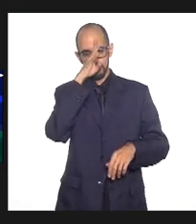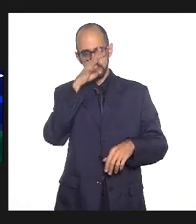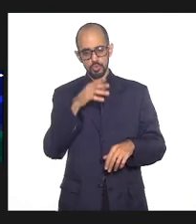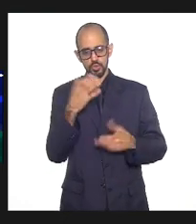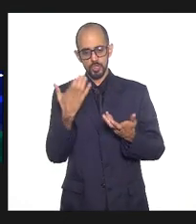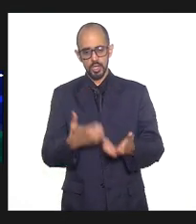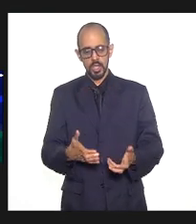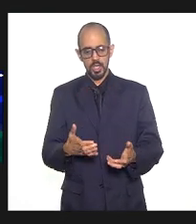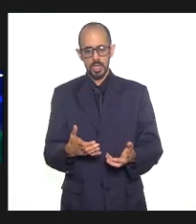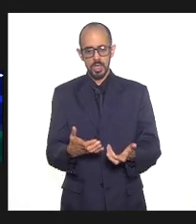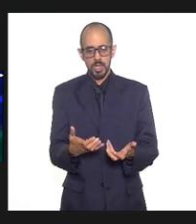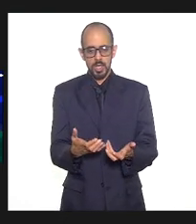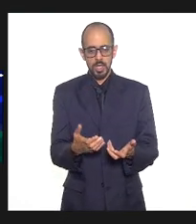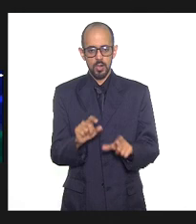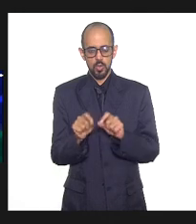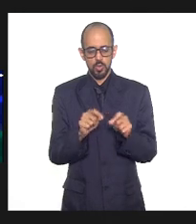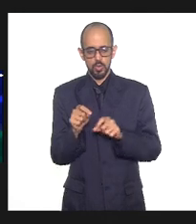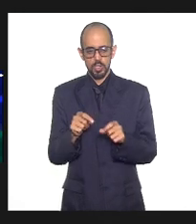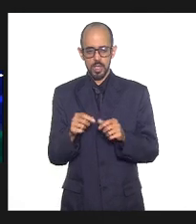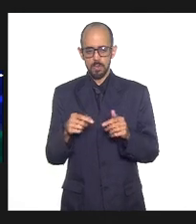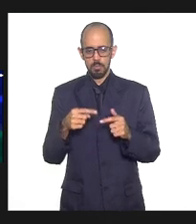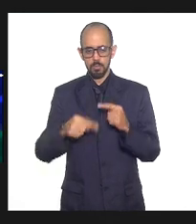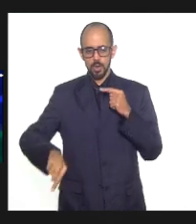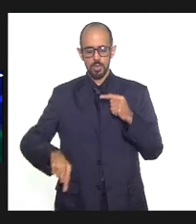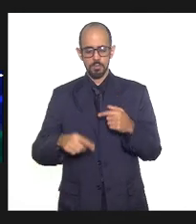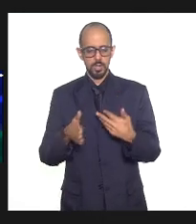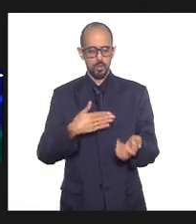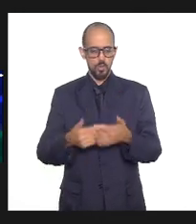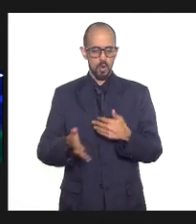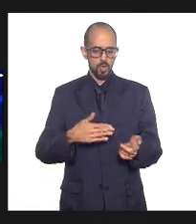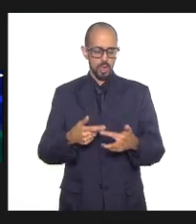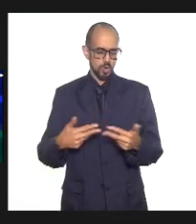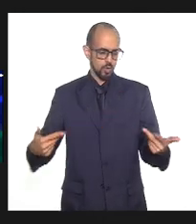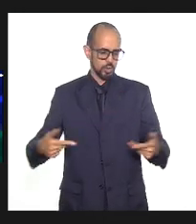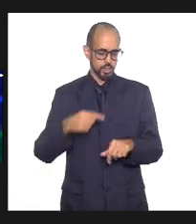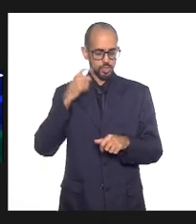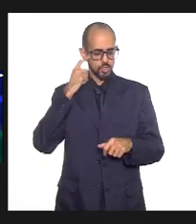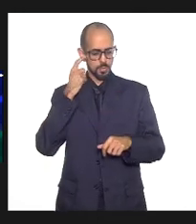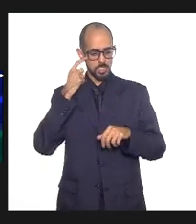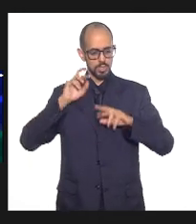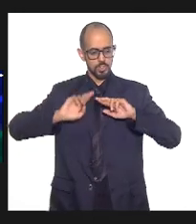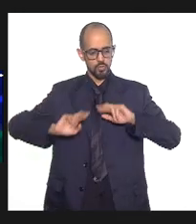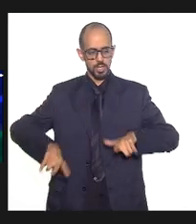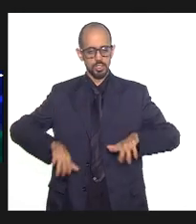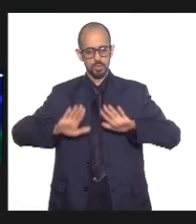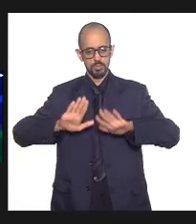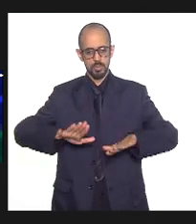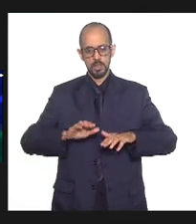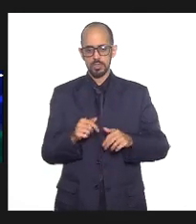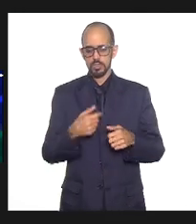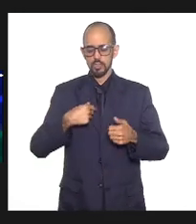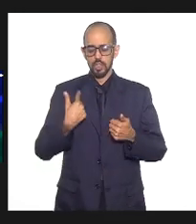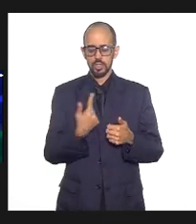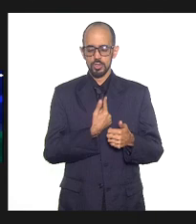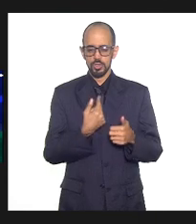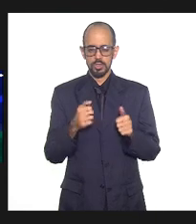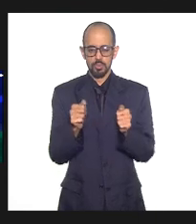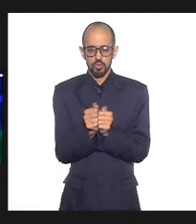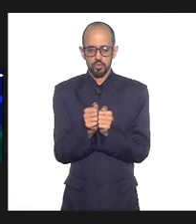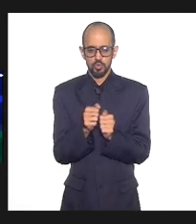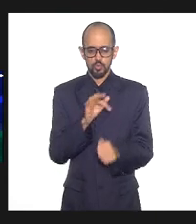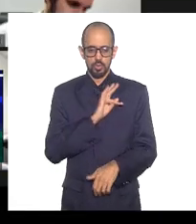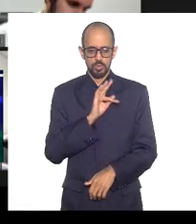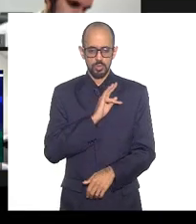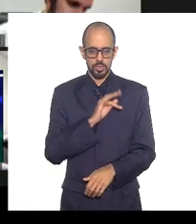censurar. Nós pensamos contrário e, diferente de alguns, estamos em favor e ao lado das forças policiais. Obrigado,